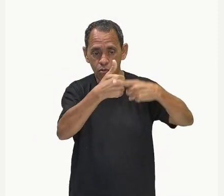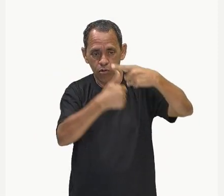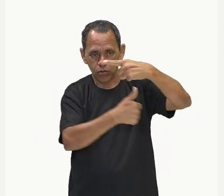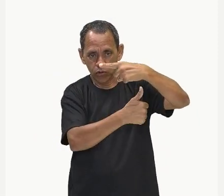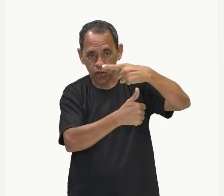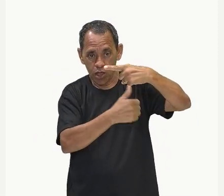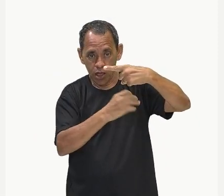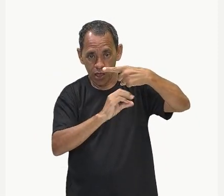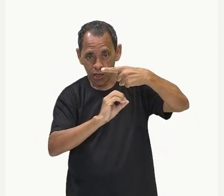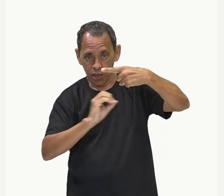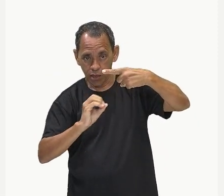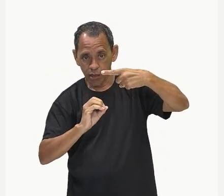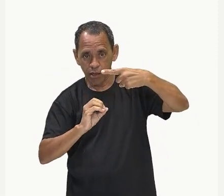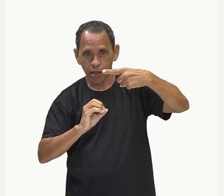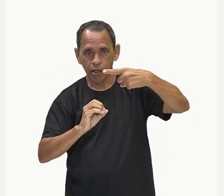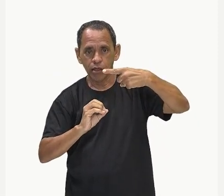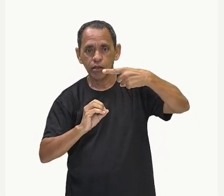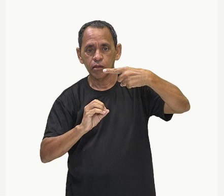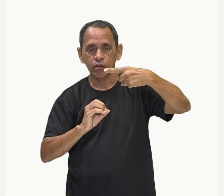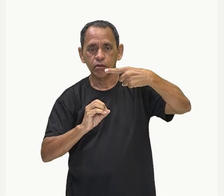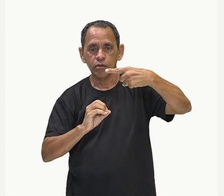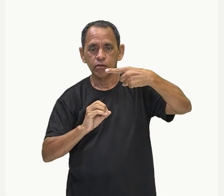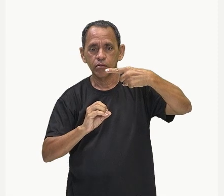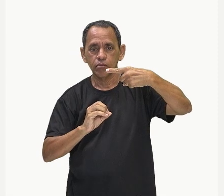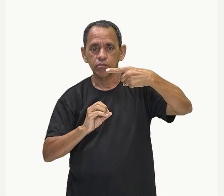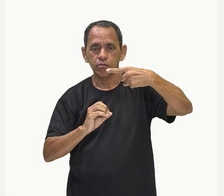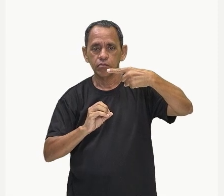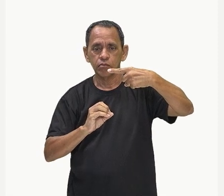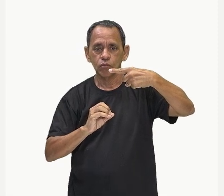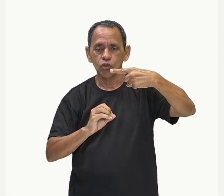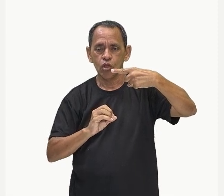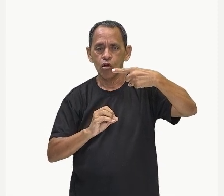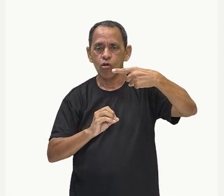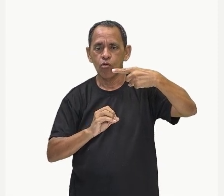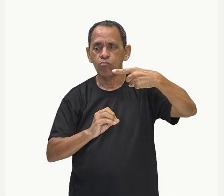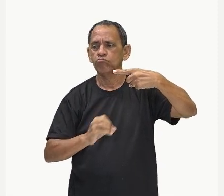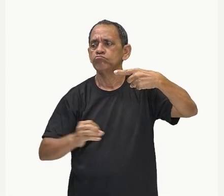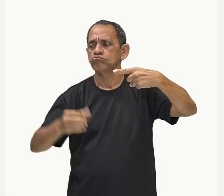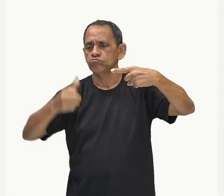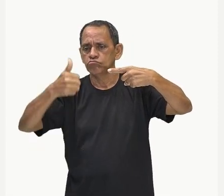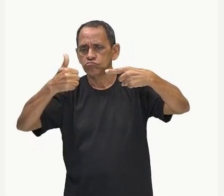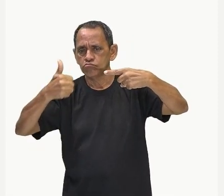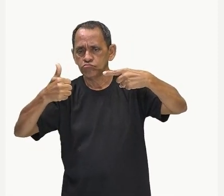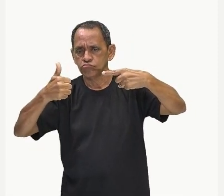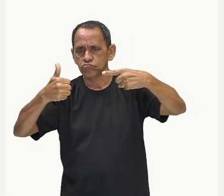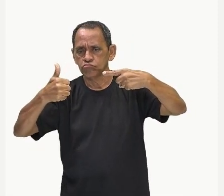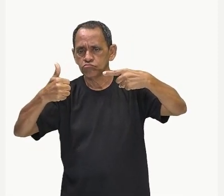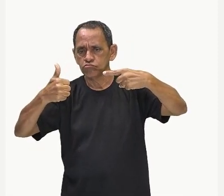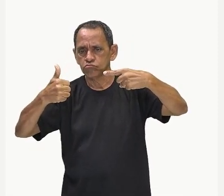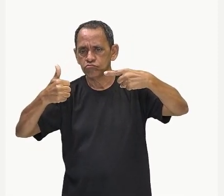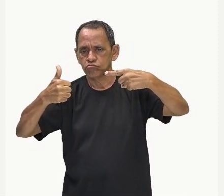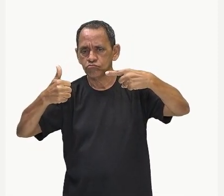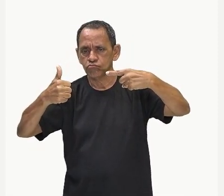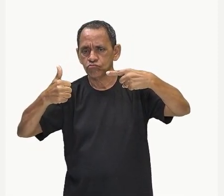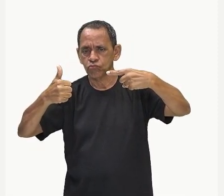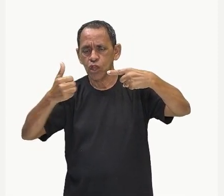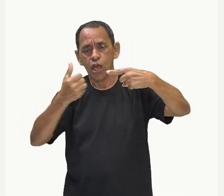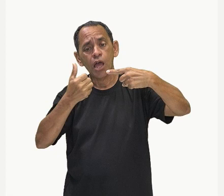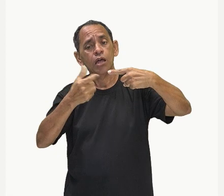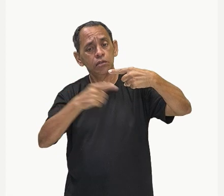Certo? Observe, olha, coloco o meu 1, tá? E como o meu denominador possui, ó, 2